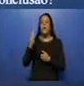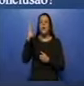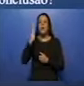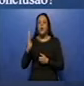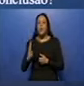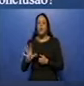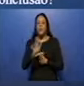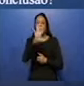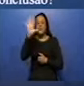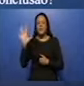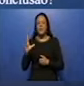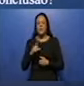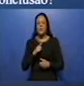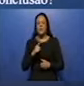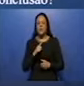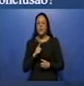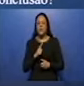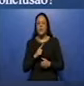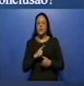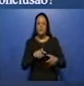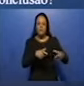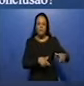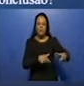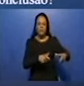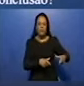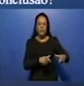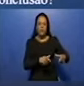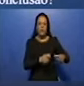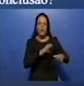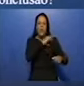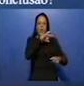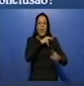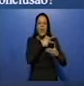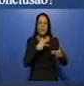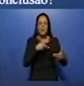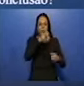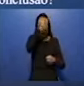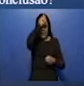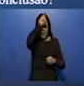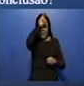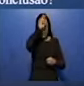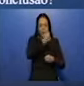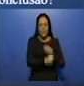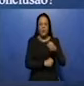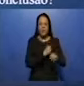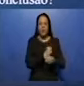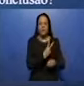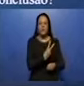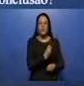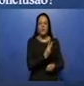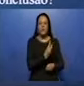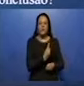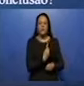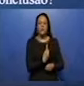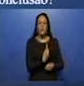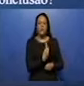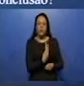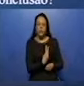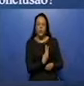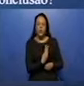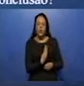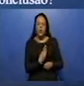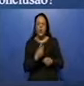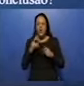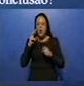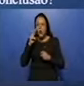em 2014. Neste mapa nós podemos verificar essa região, que está na cor roxa e verde,